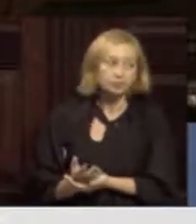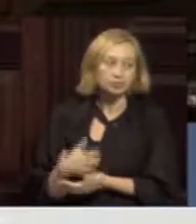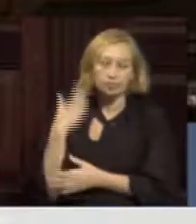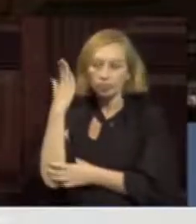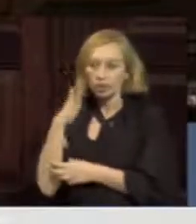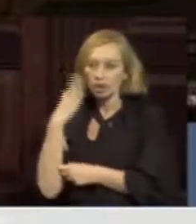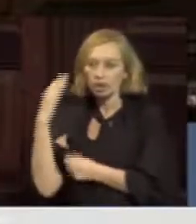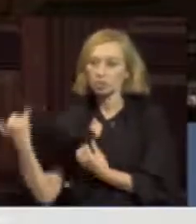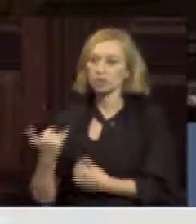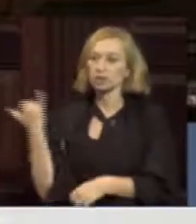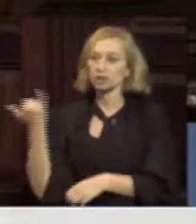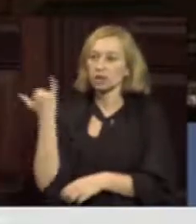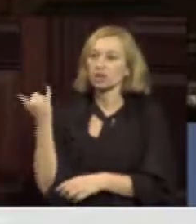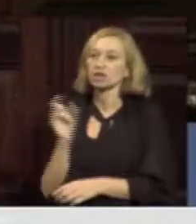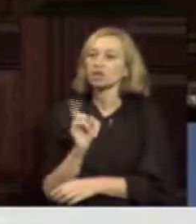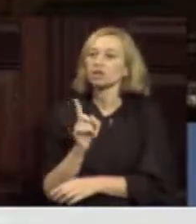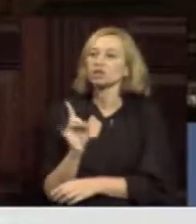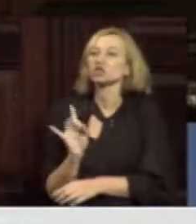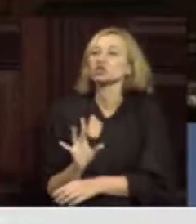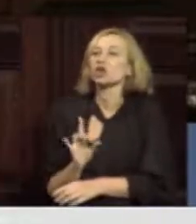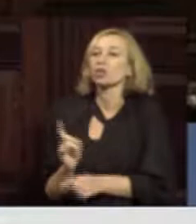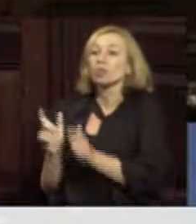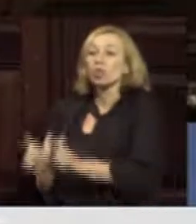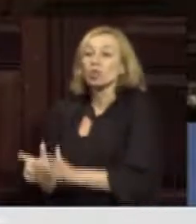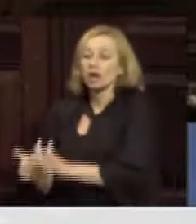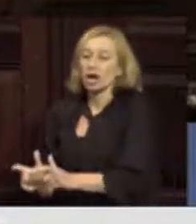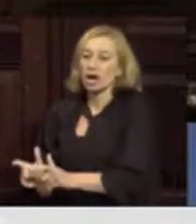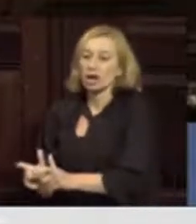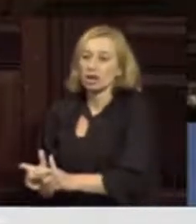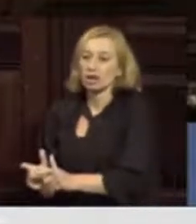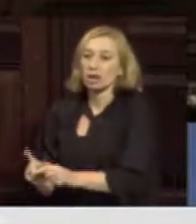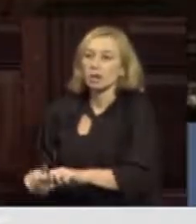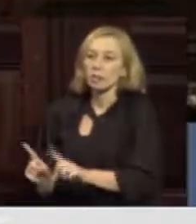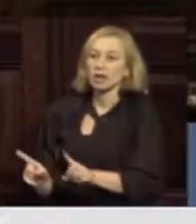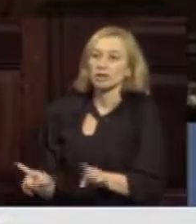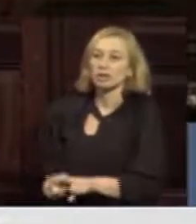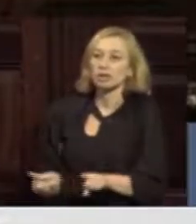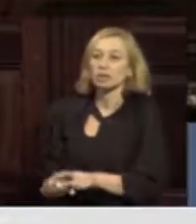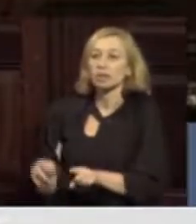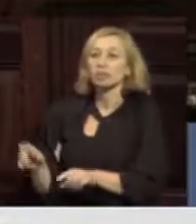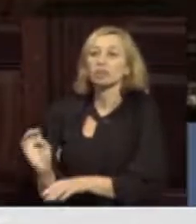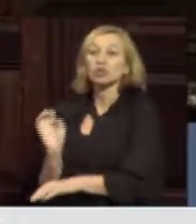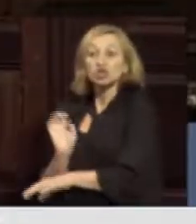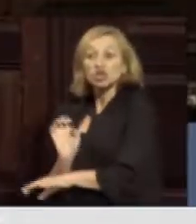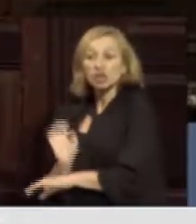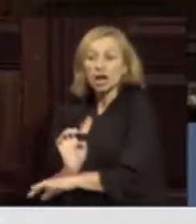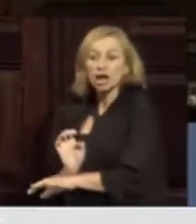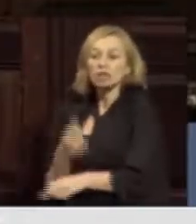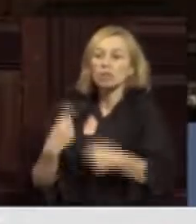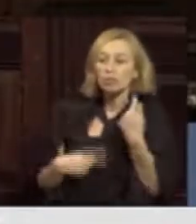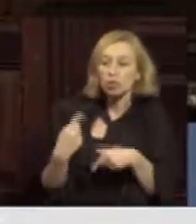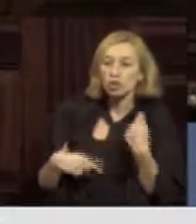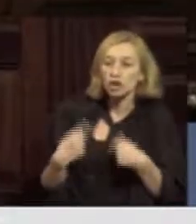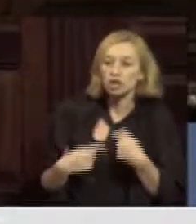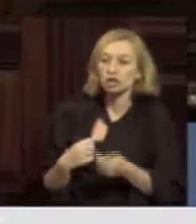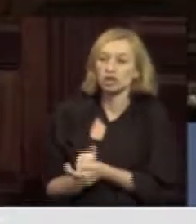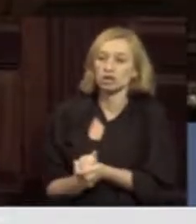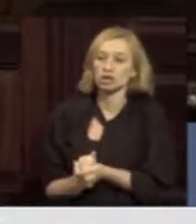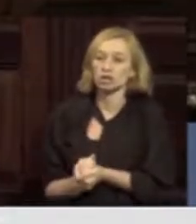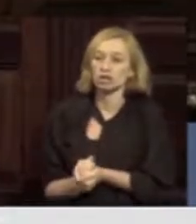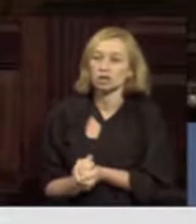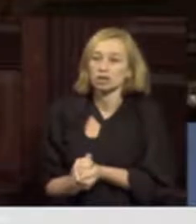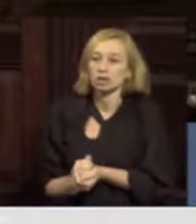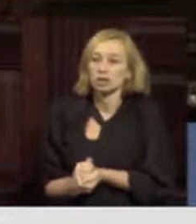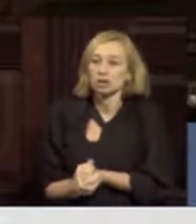só para Nova Friburgo ou para a região centro-norte do Estado. É importante para uma política de Estado.